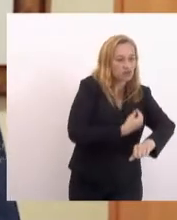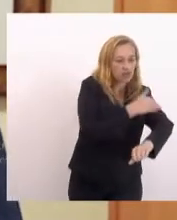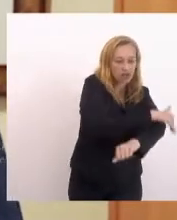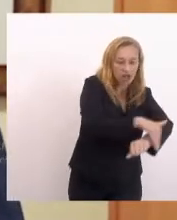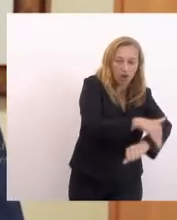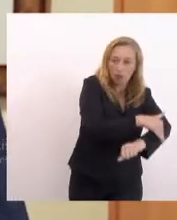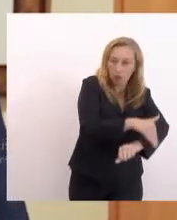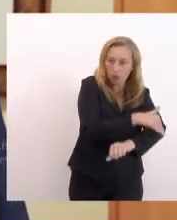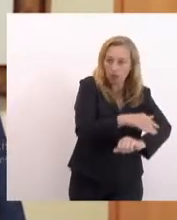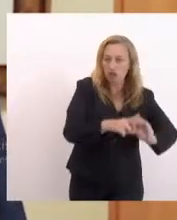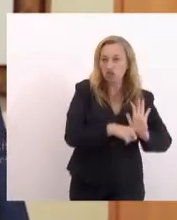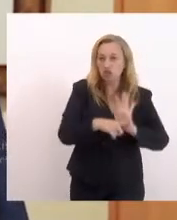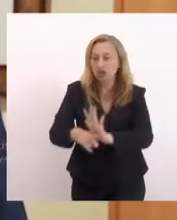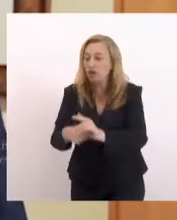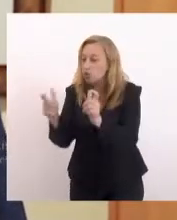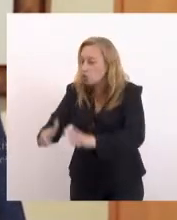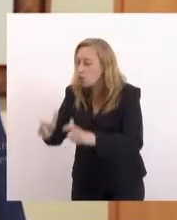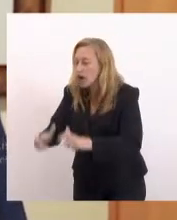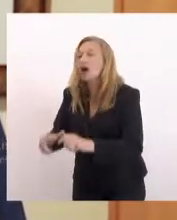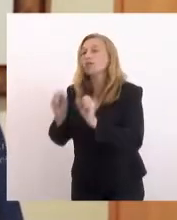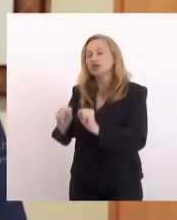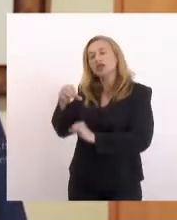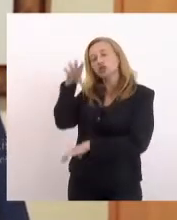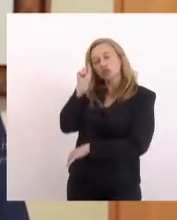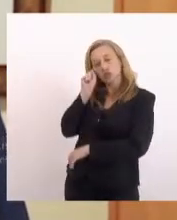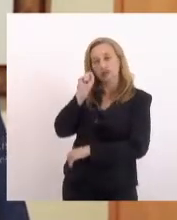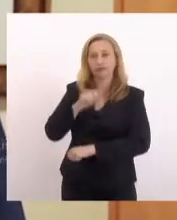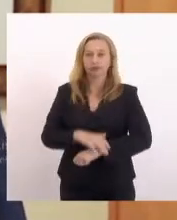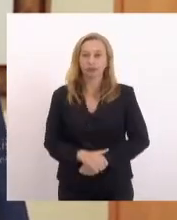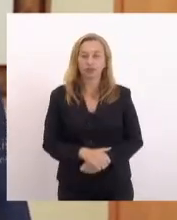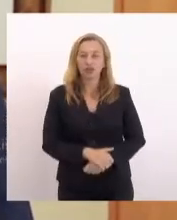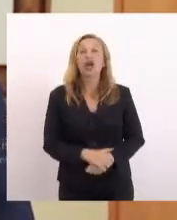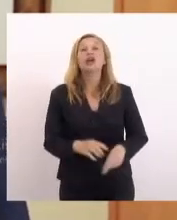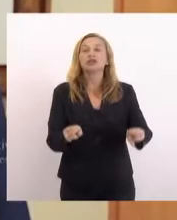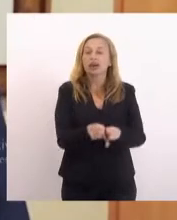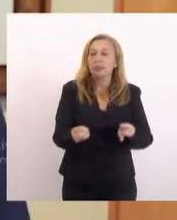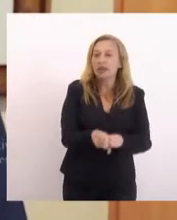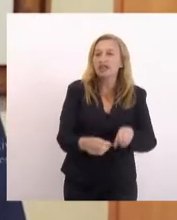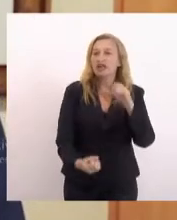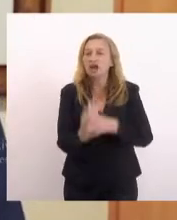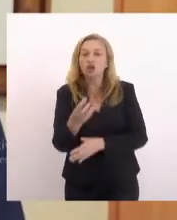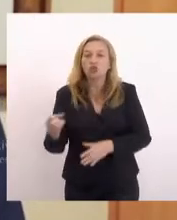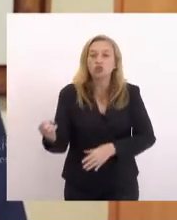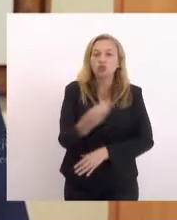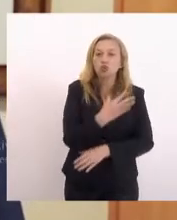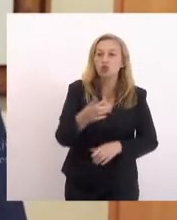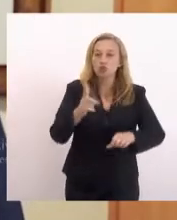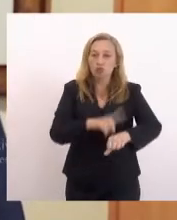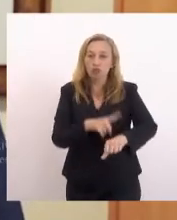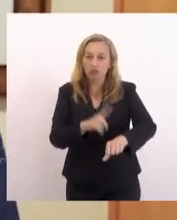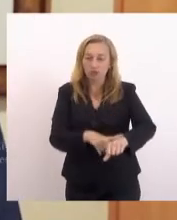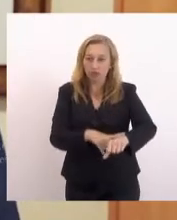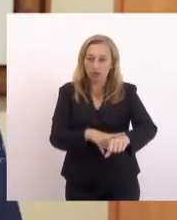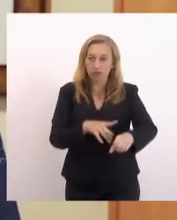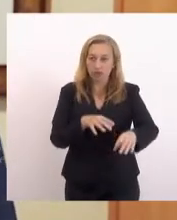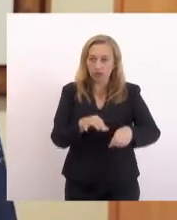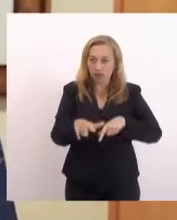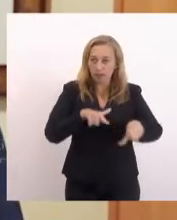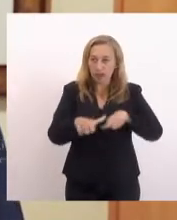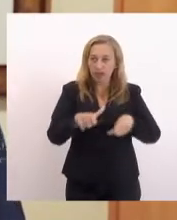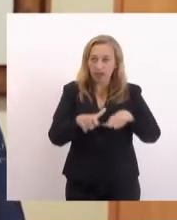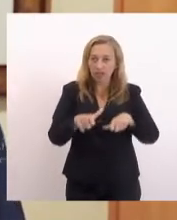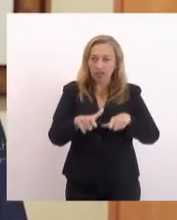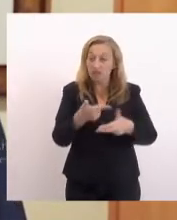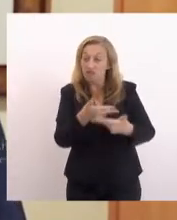relento, proporcionando um local para que elas pudessem dormir. Criamos um novo ambiente de negócios que permitiu a atração de